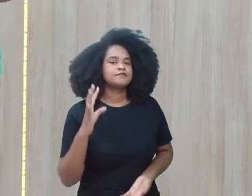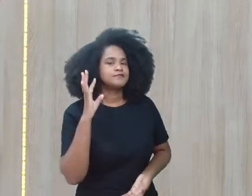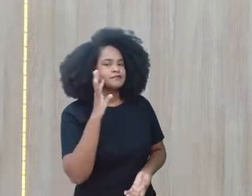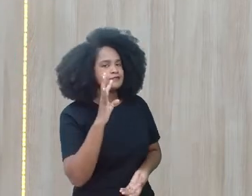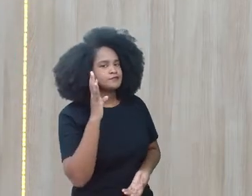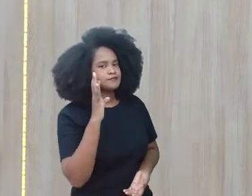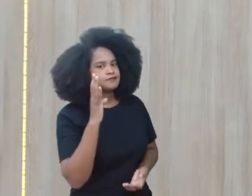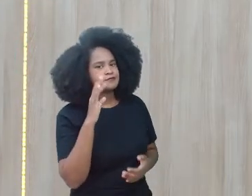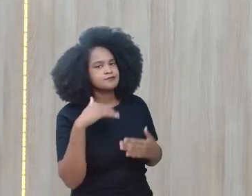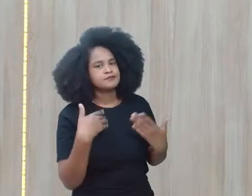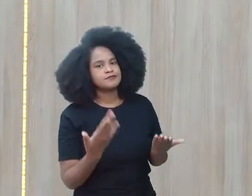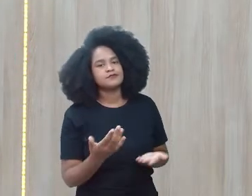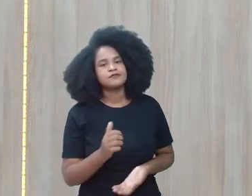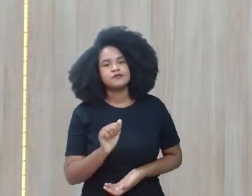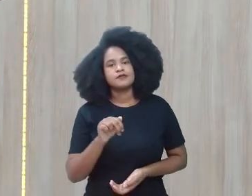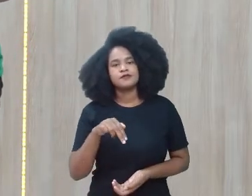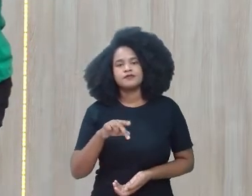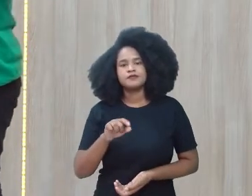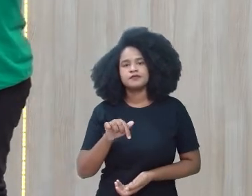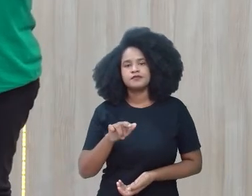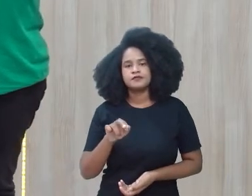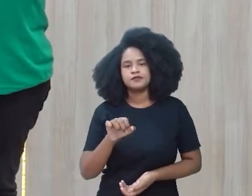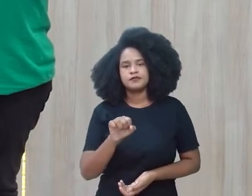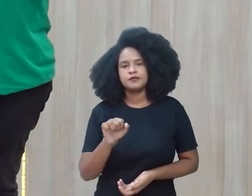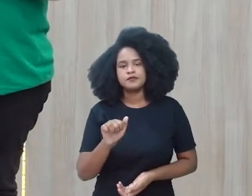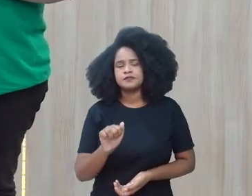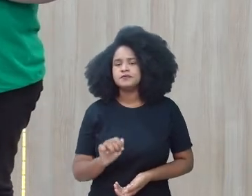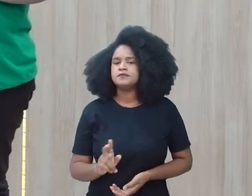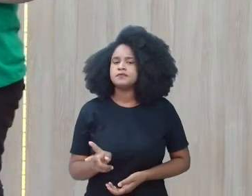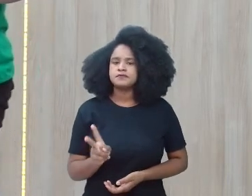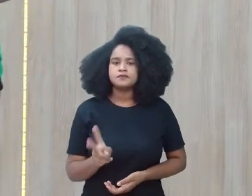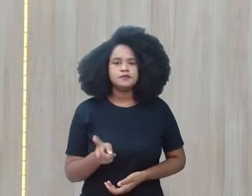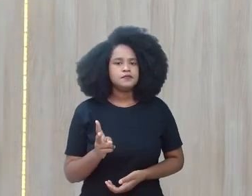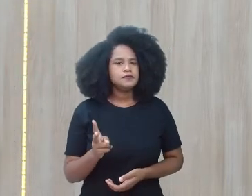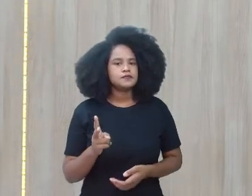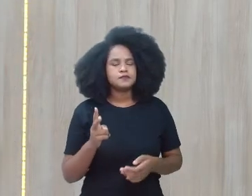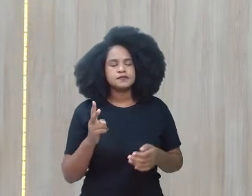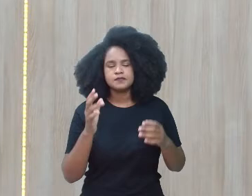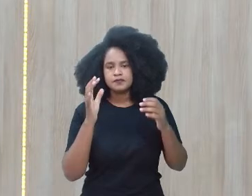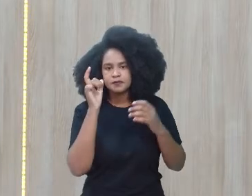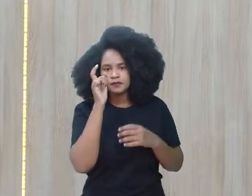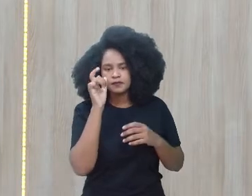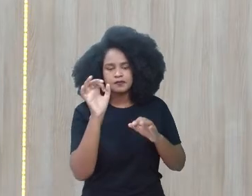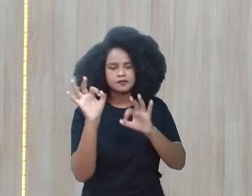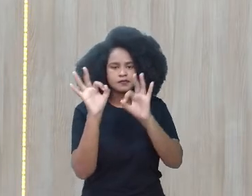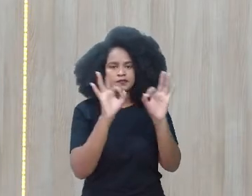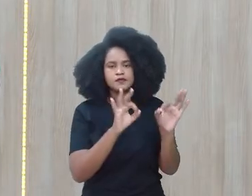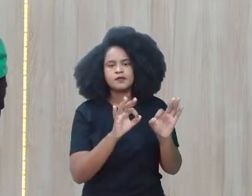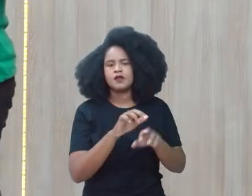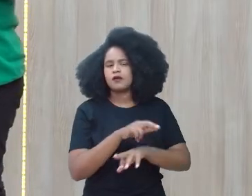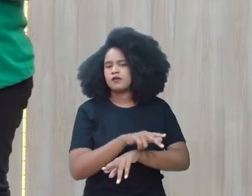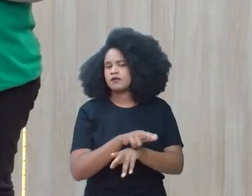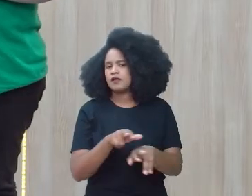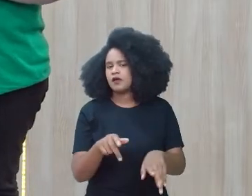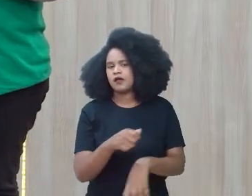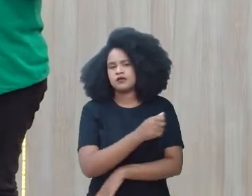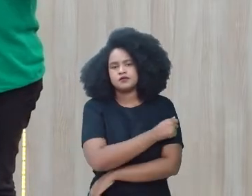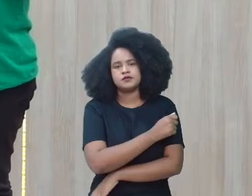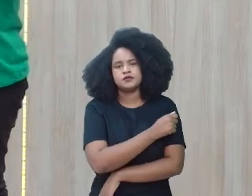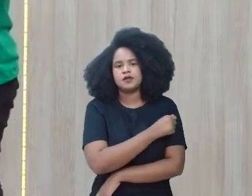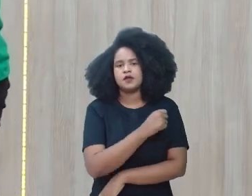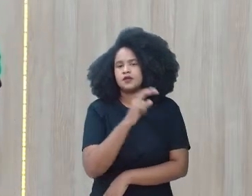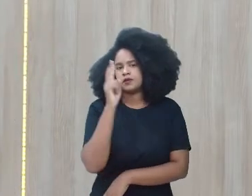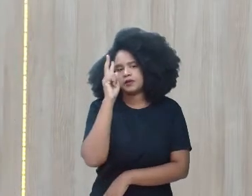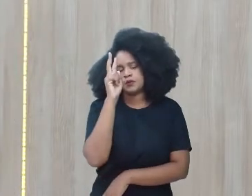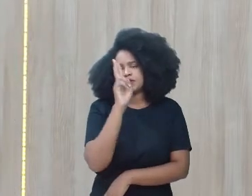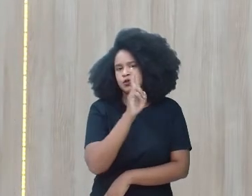Legal! Então, Andresa, sempre ligadinha, Gustavo, não é? Então, tem vários alunos aí, eu não lembro o nome